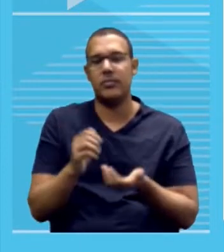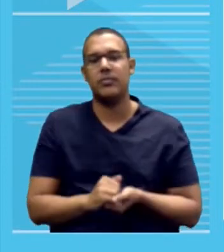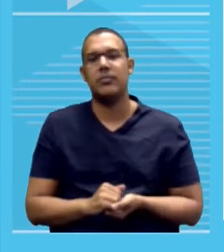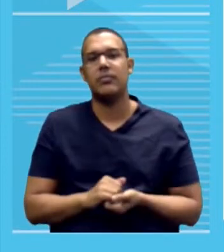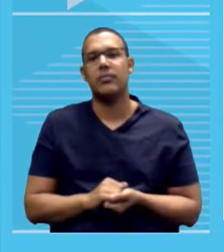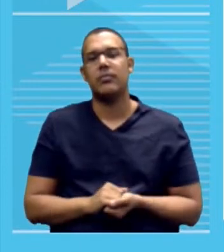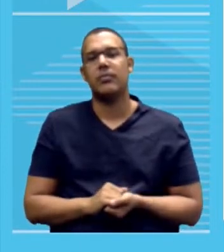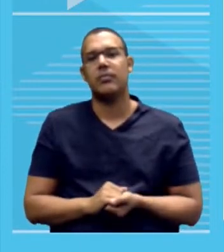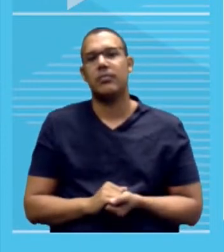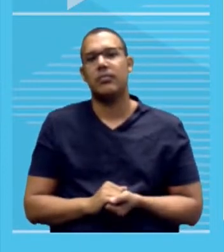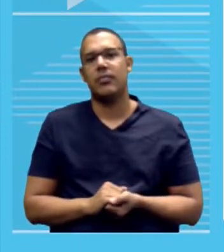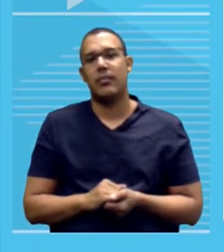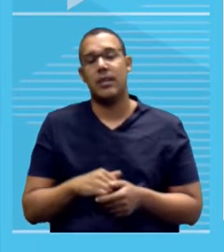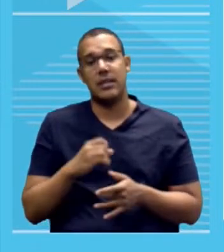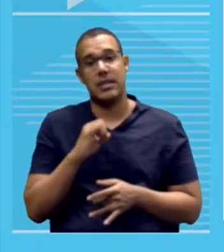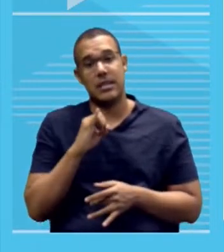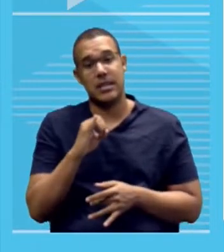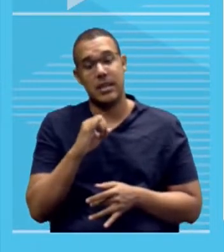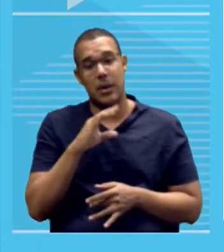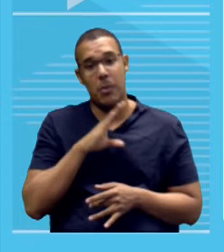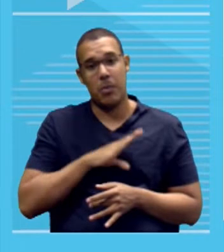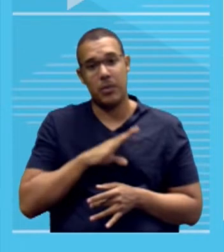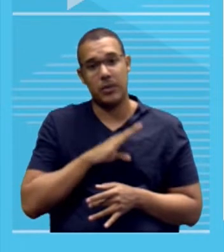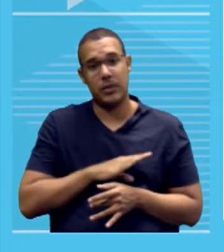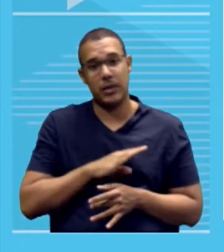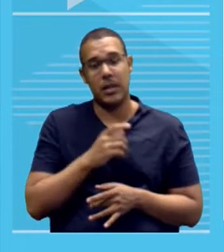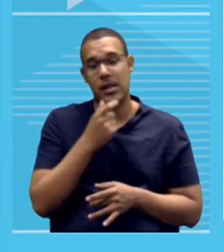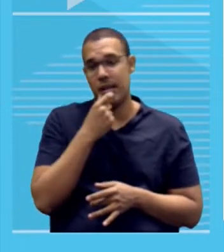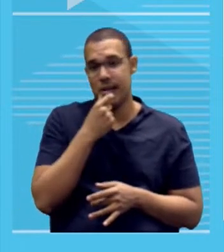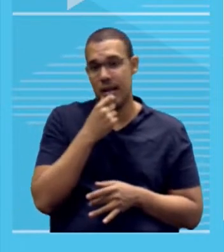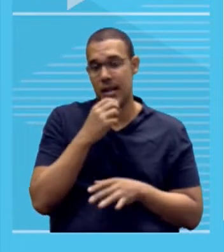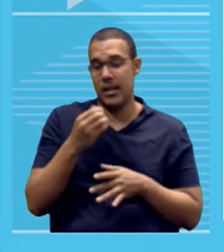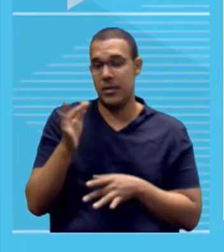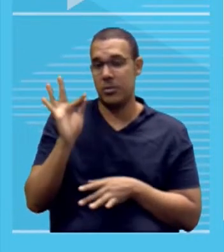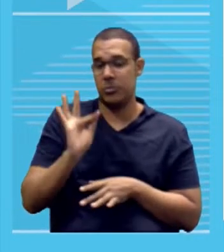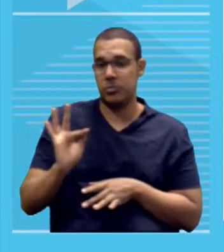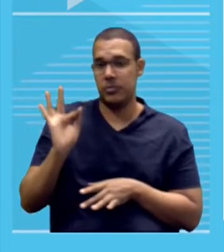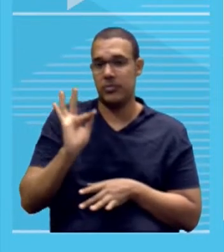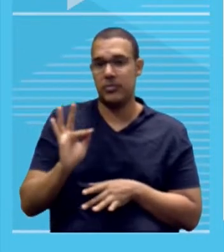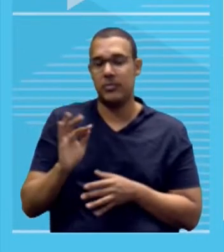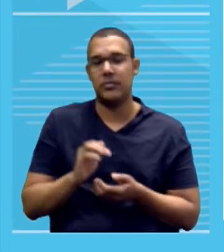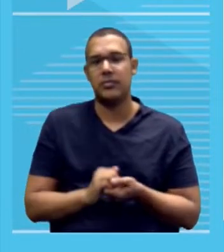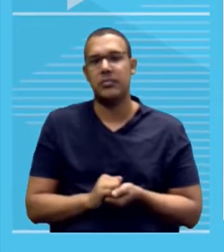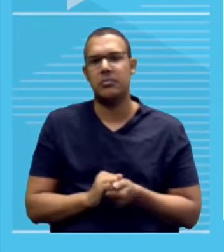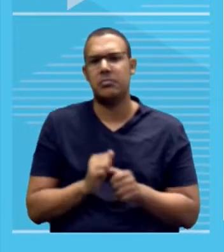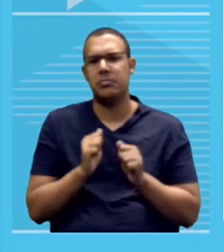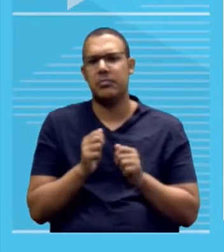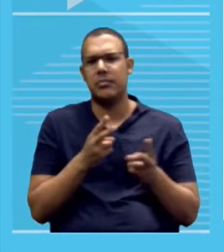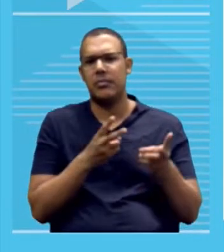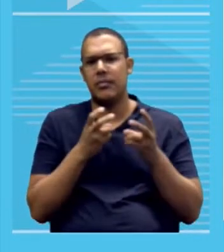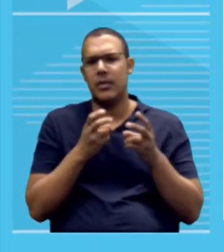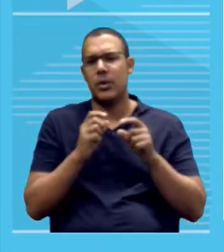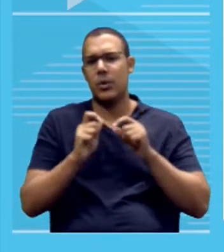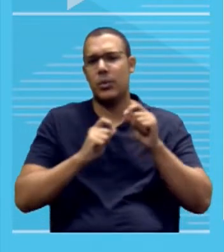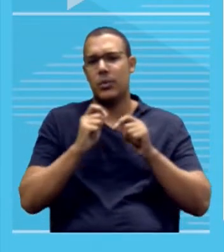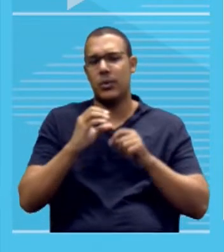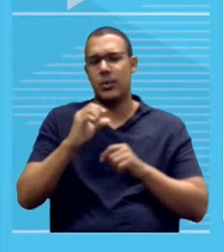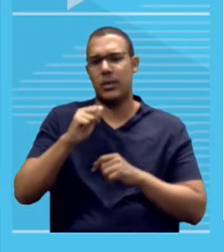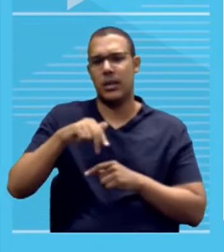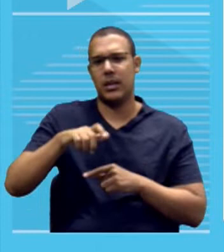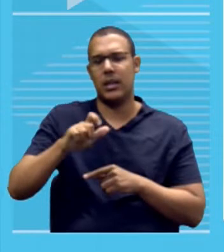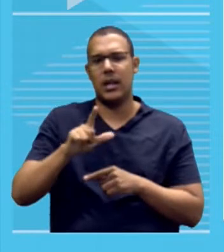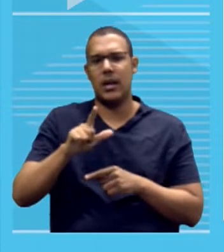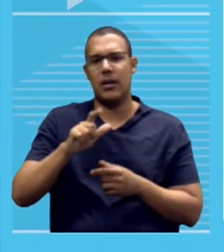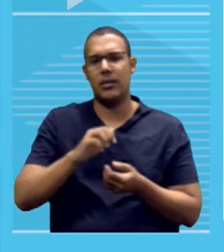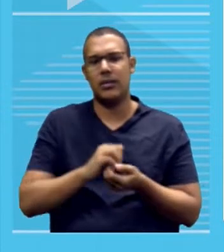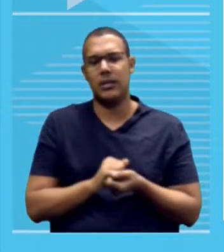você a língua portuguesa se a língua inglesa se a língua francesa você pode também perceber o canal você tá falando via oral